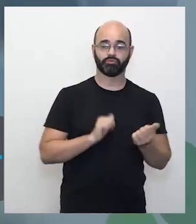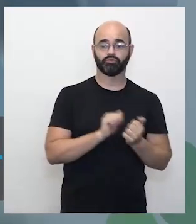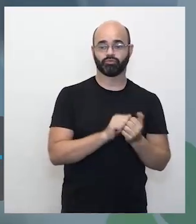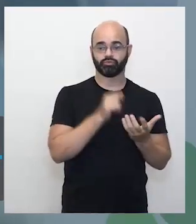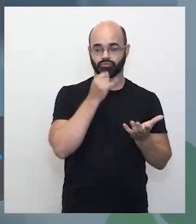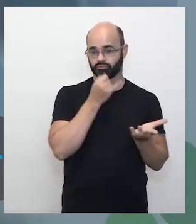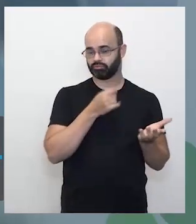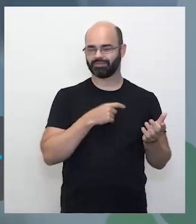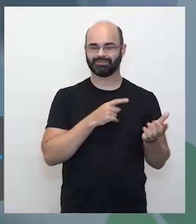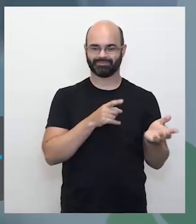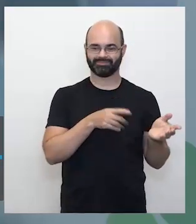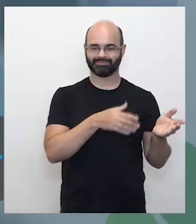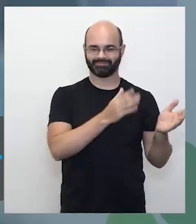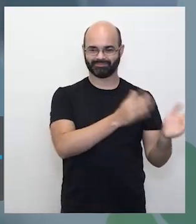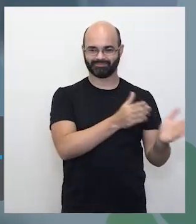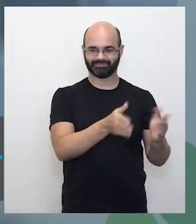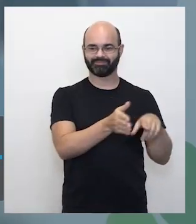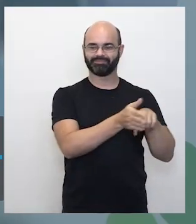do processo